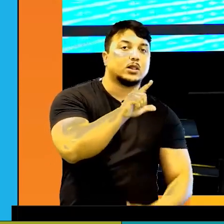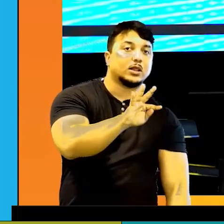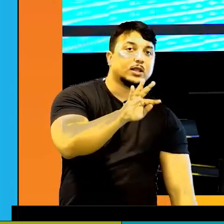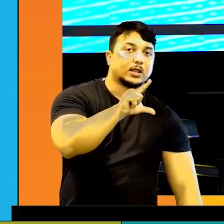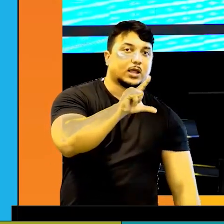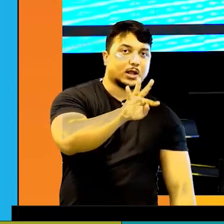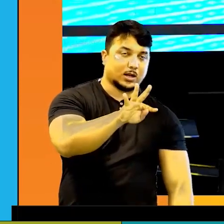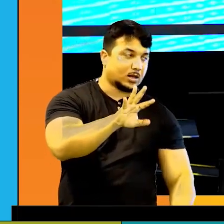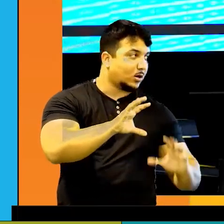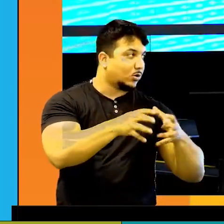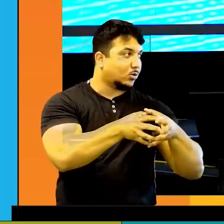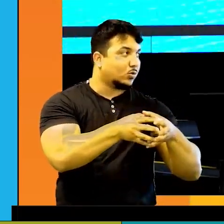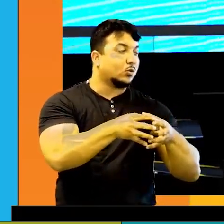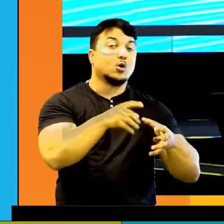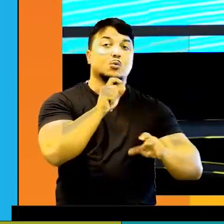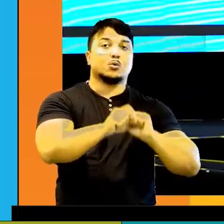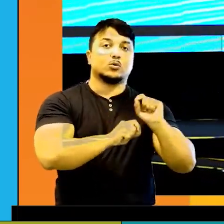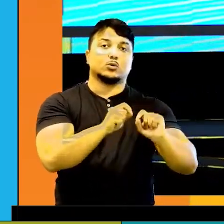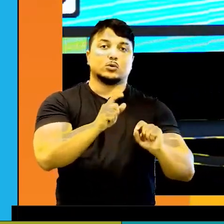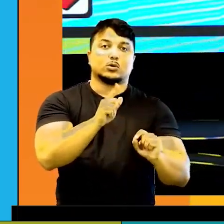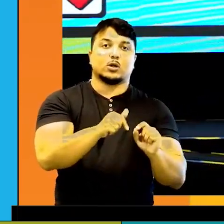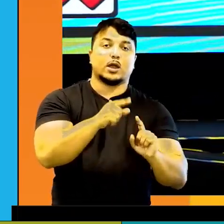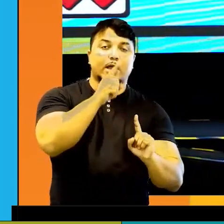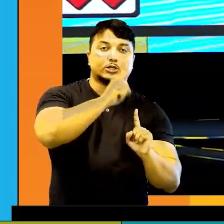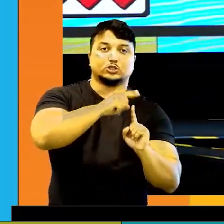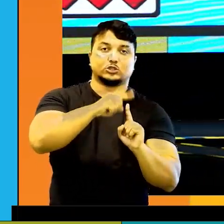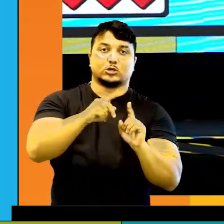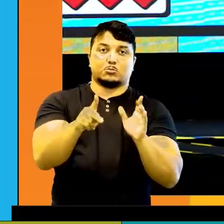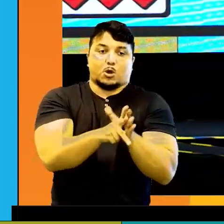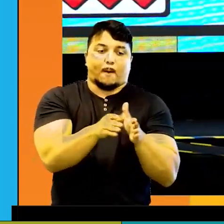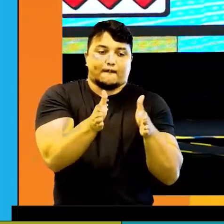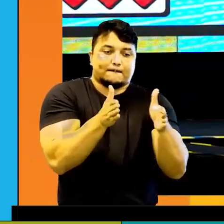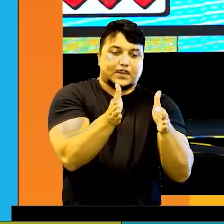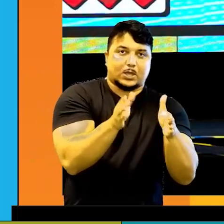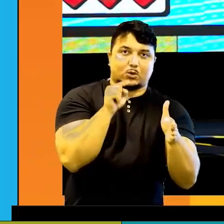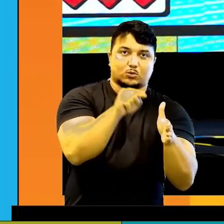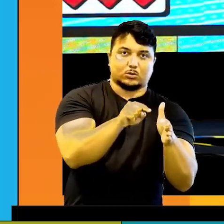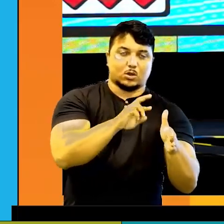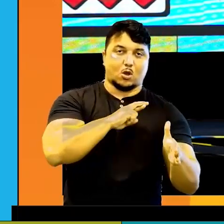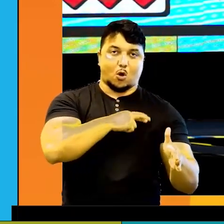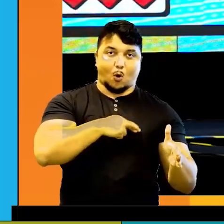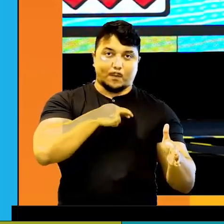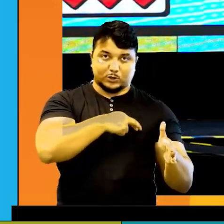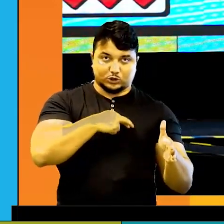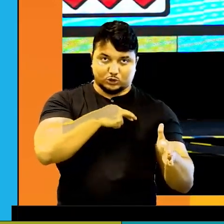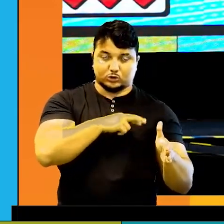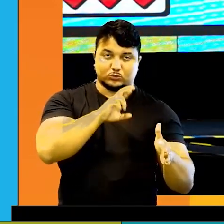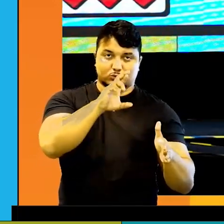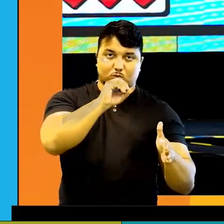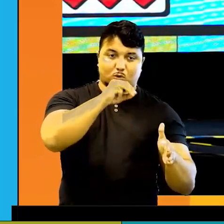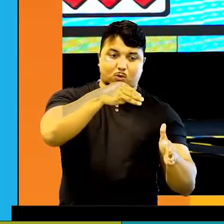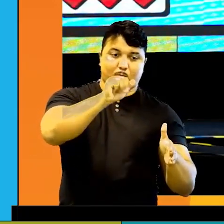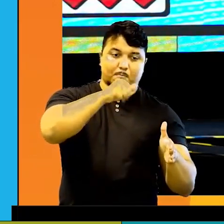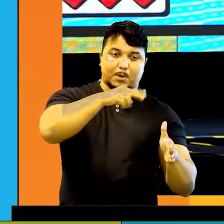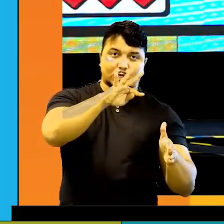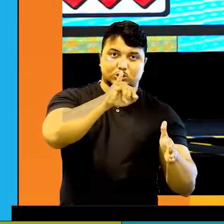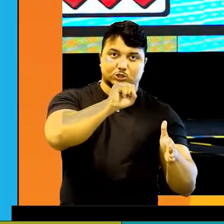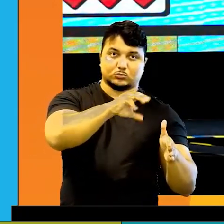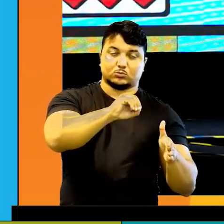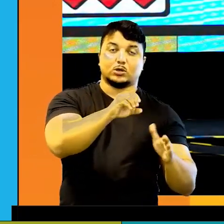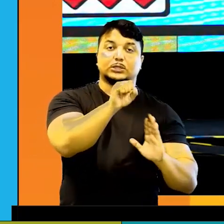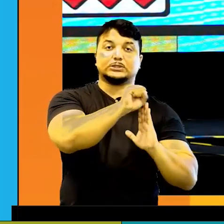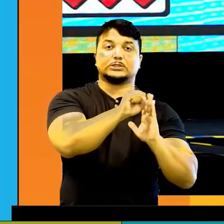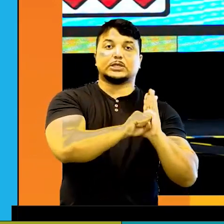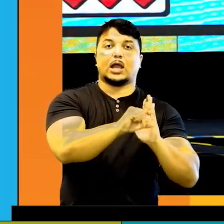que também pode ser denominada de estilo de época. Quando? Século